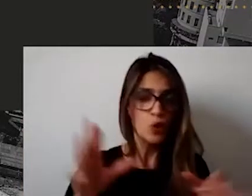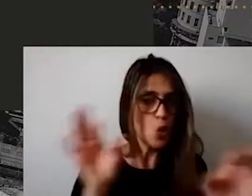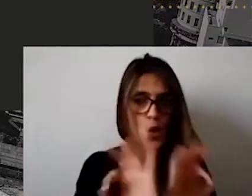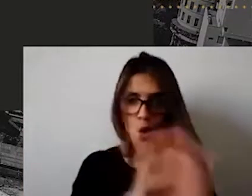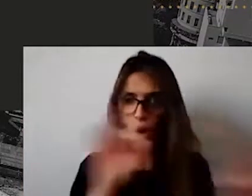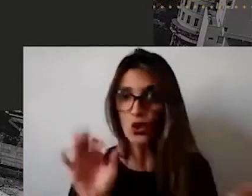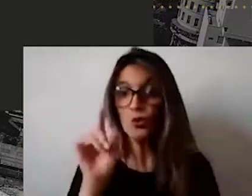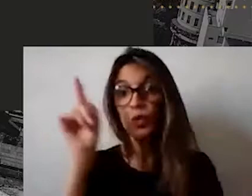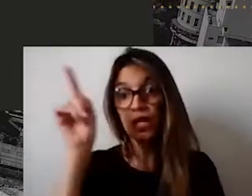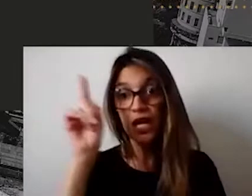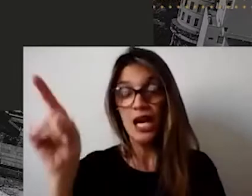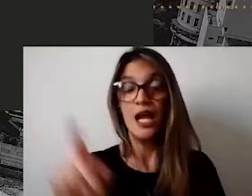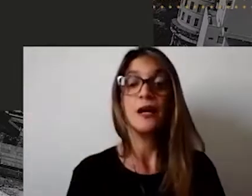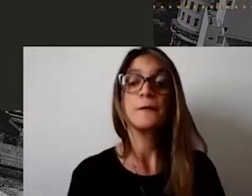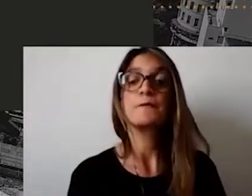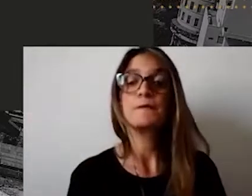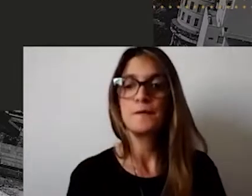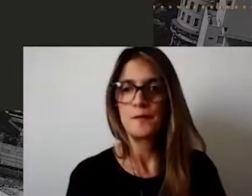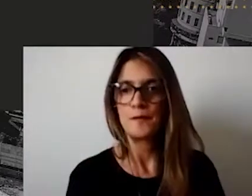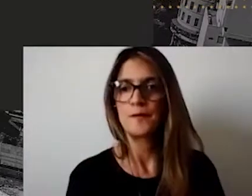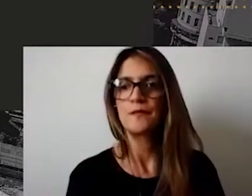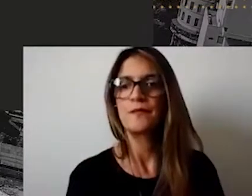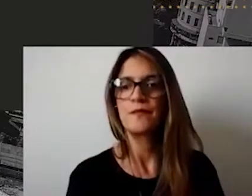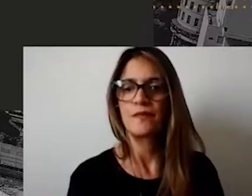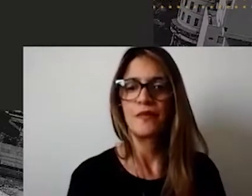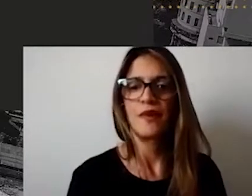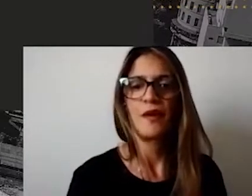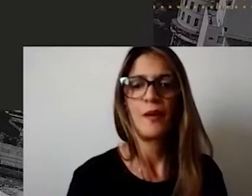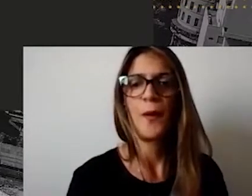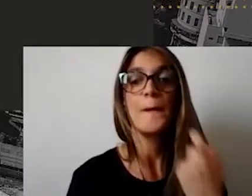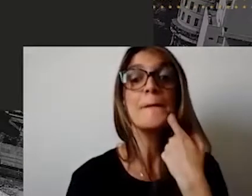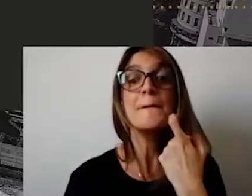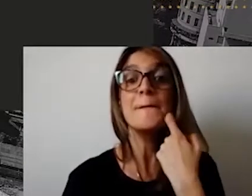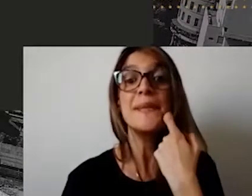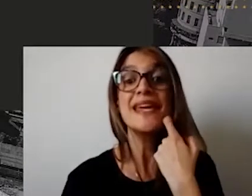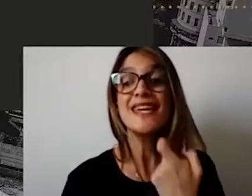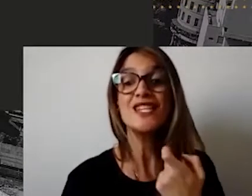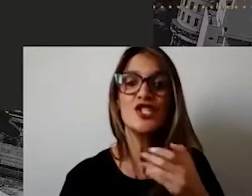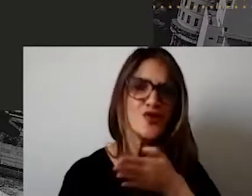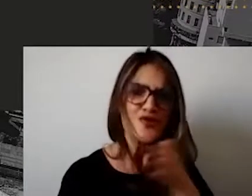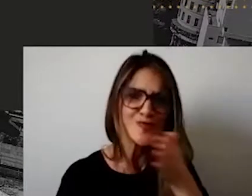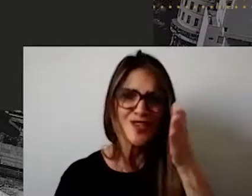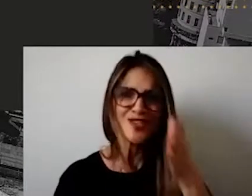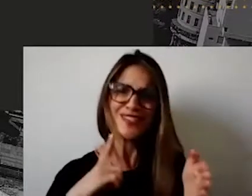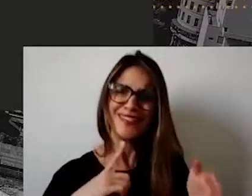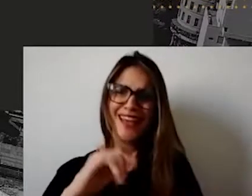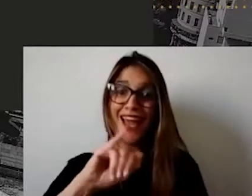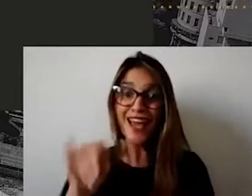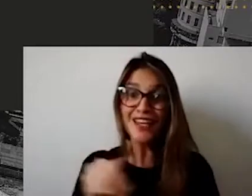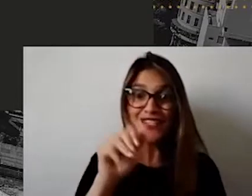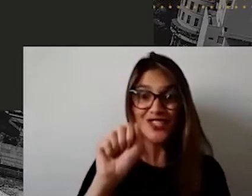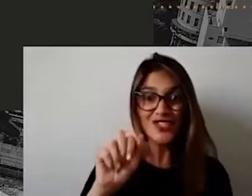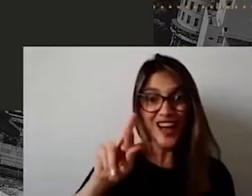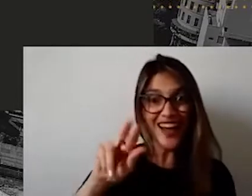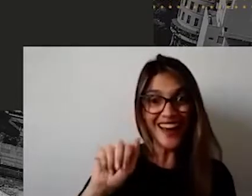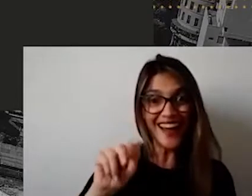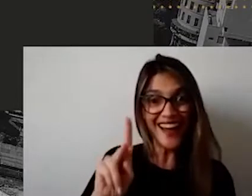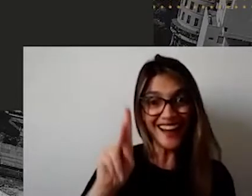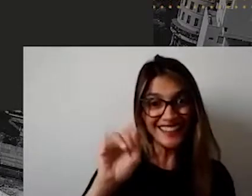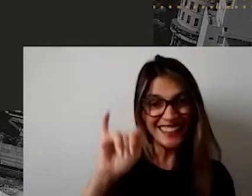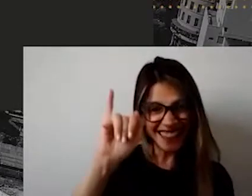peixe, sabe, Matheus, que chama jaraqui. E quando você come jaraqui, você não sai mais daqui. E é isso que aconteceu. Aí